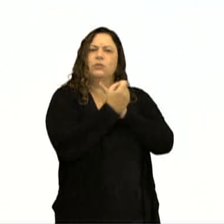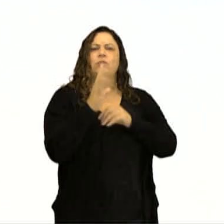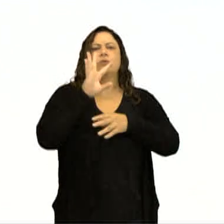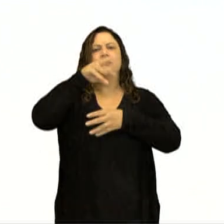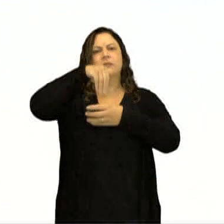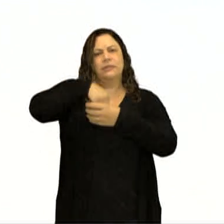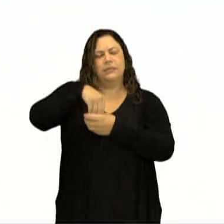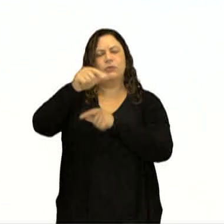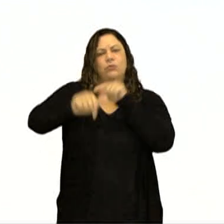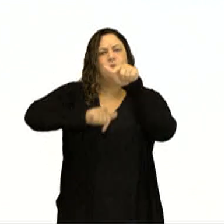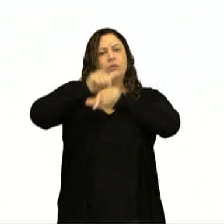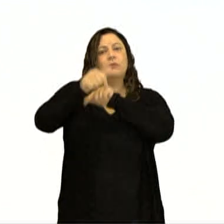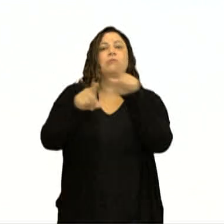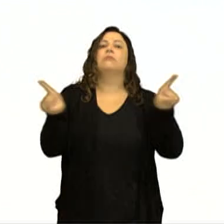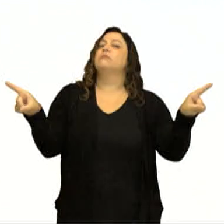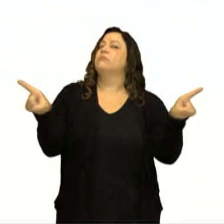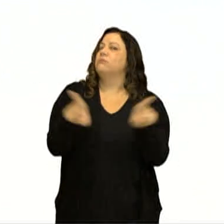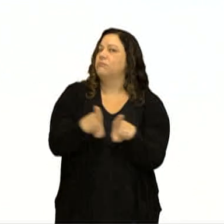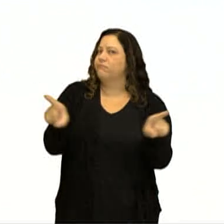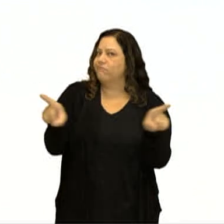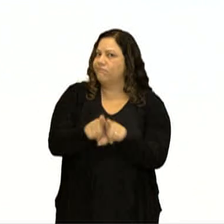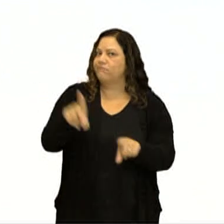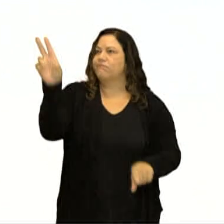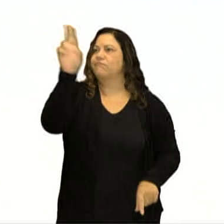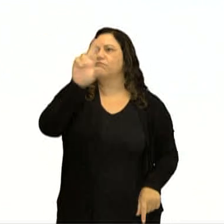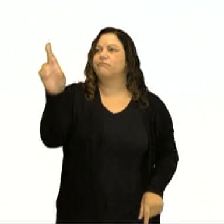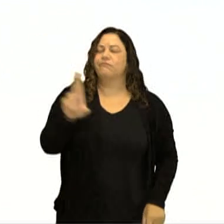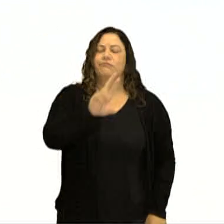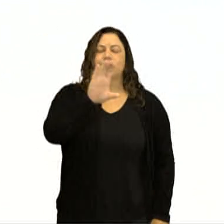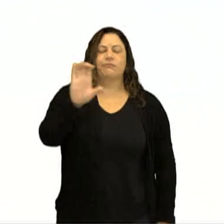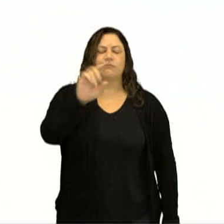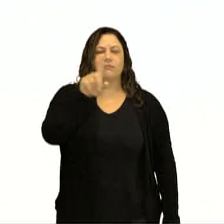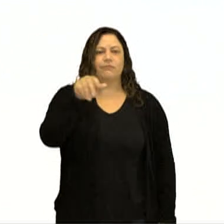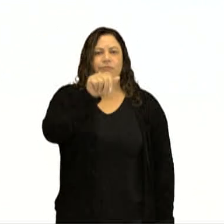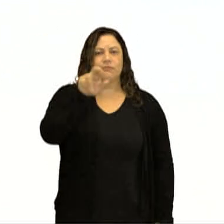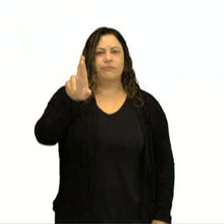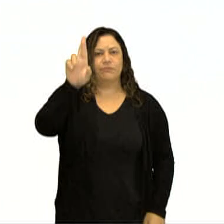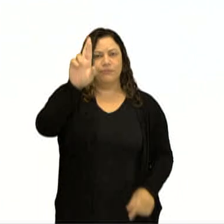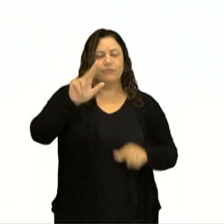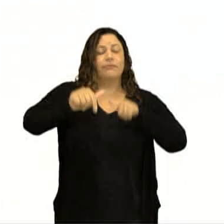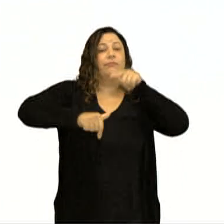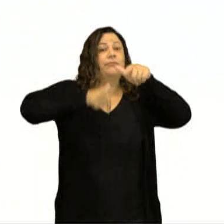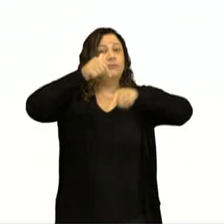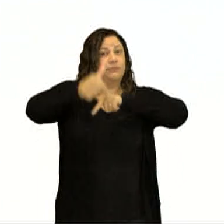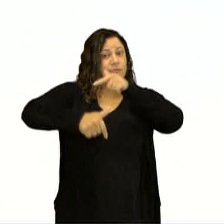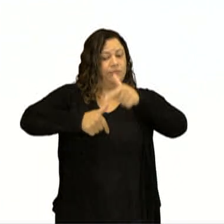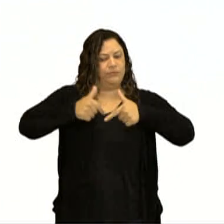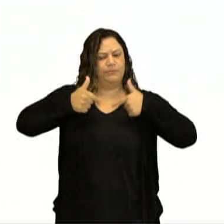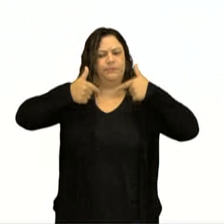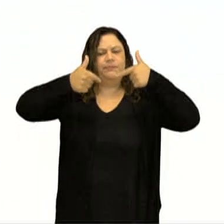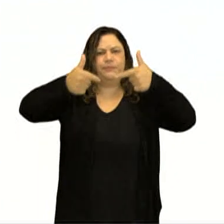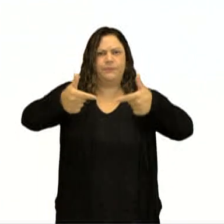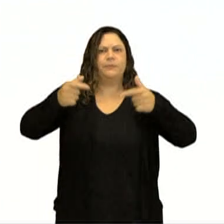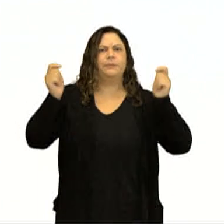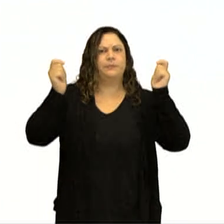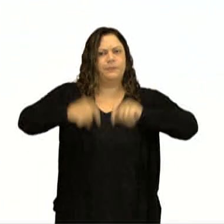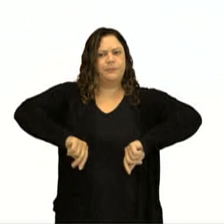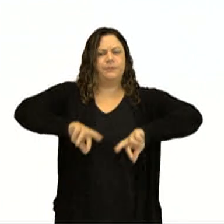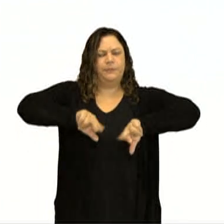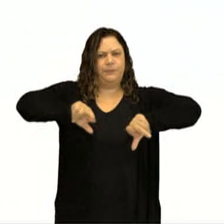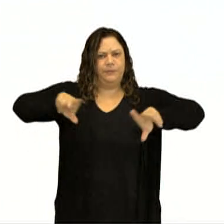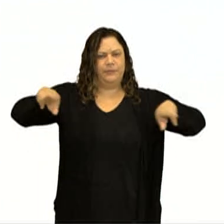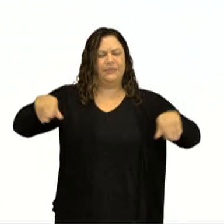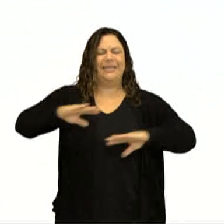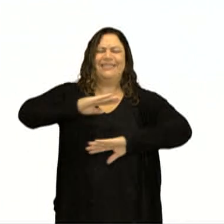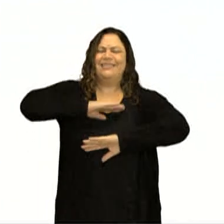do seu trabalho. E na Rússia czarista, esses trabalhadores, eles então enfrentavam condições extremamente adversas